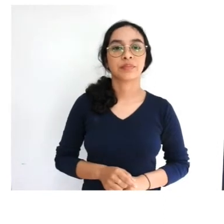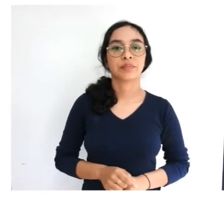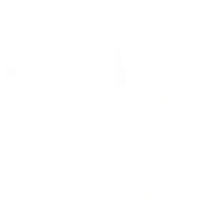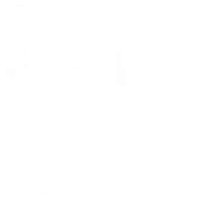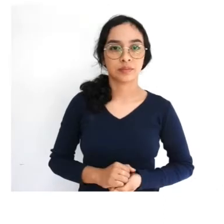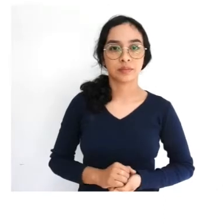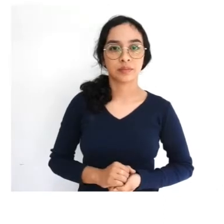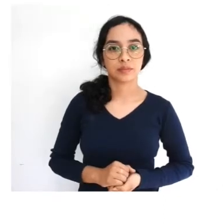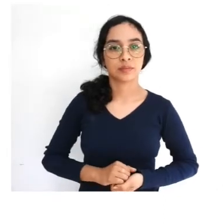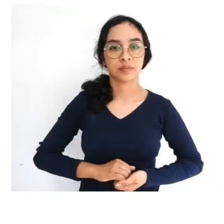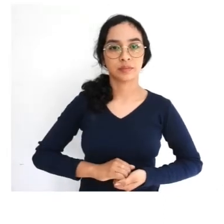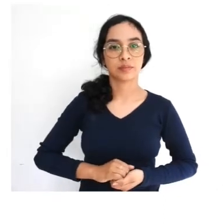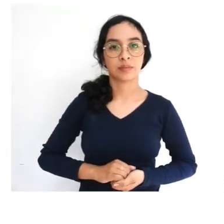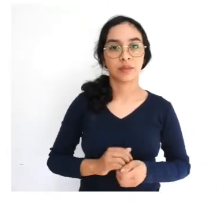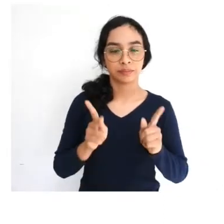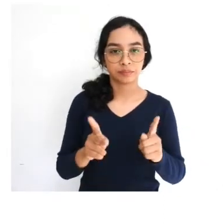sintática.